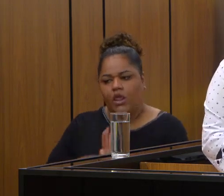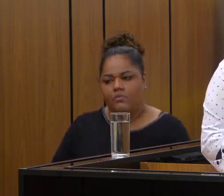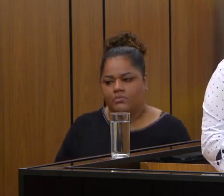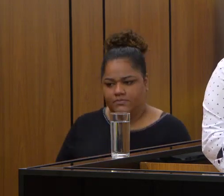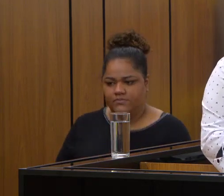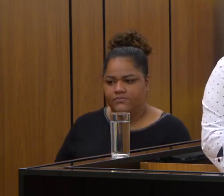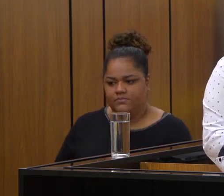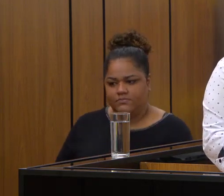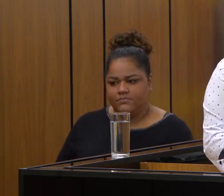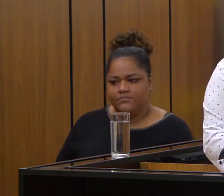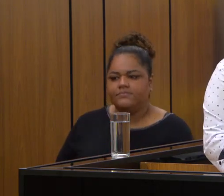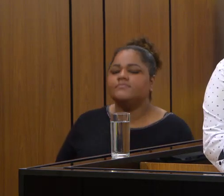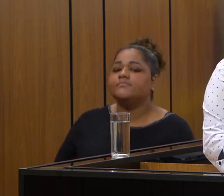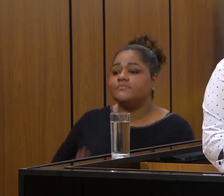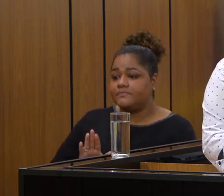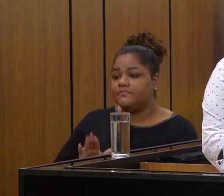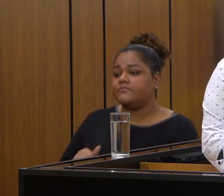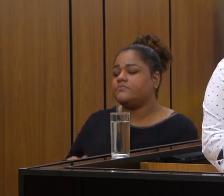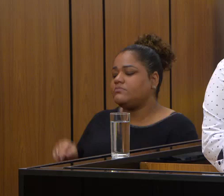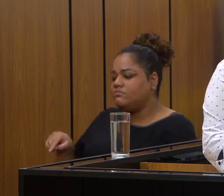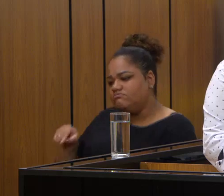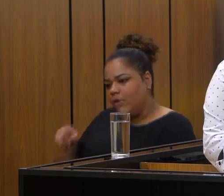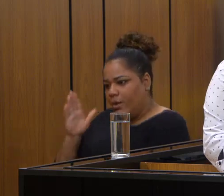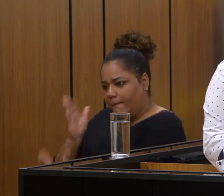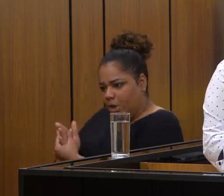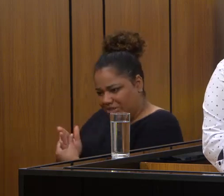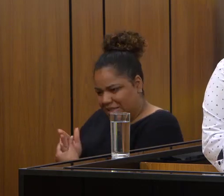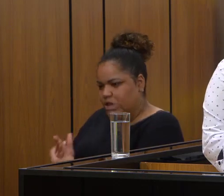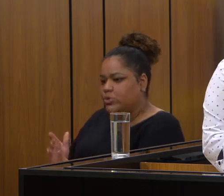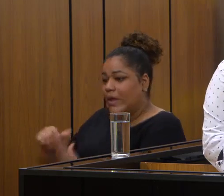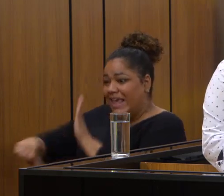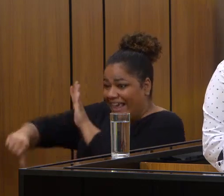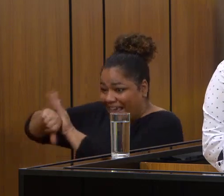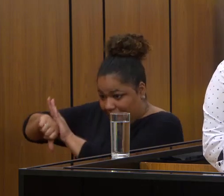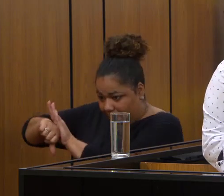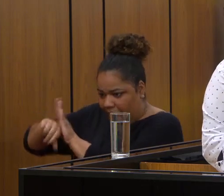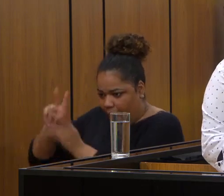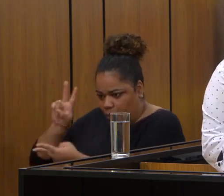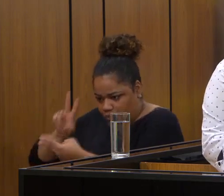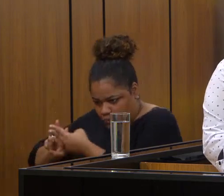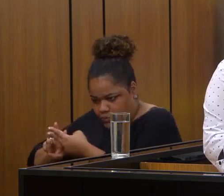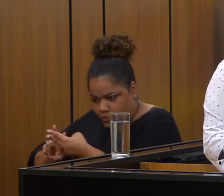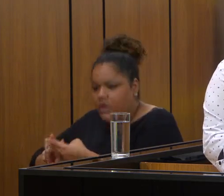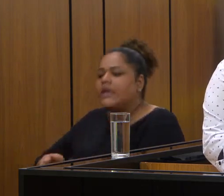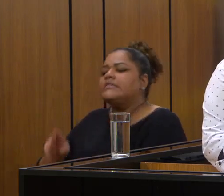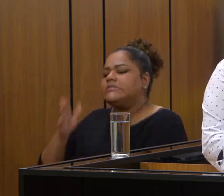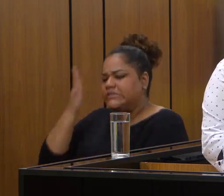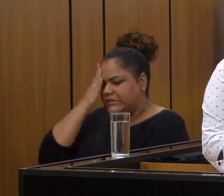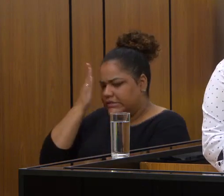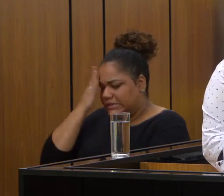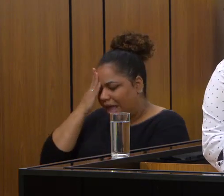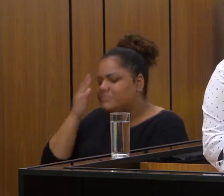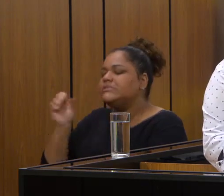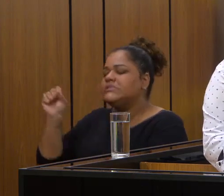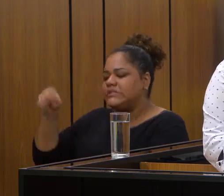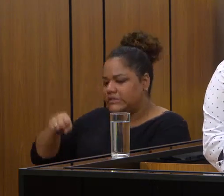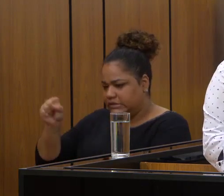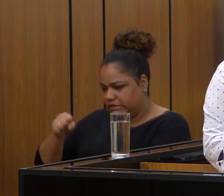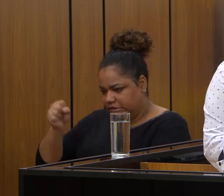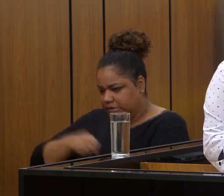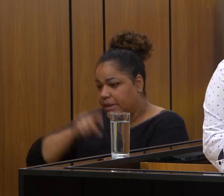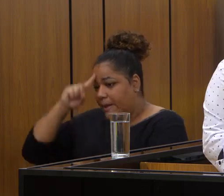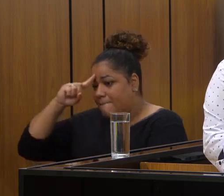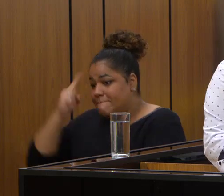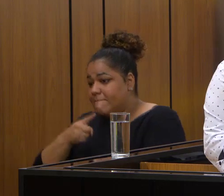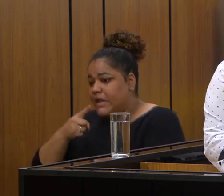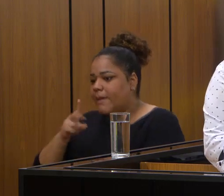sobre o processo criminal nós entendemos que cabe sim mandado de prisão para todos os